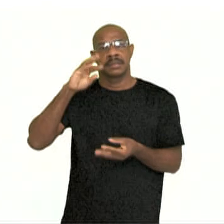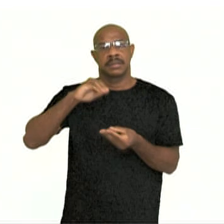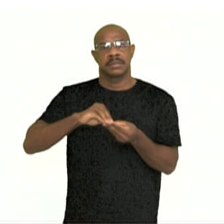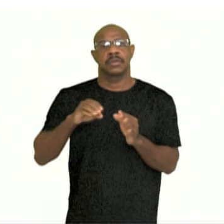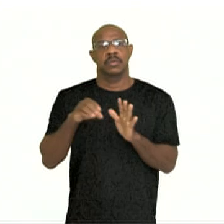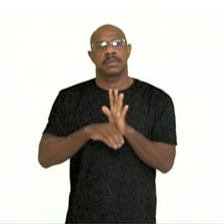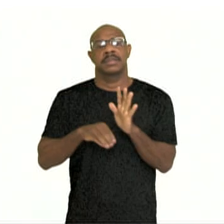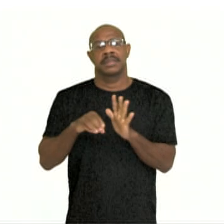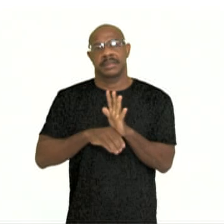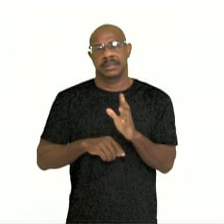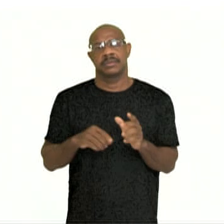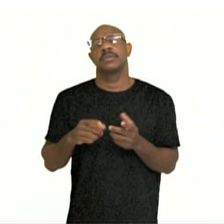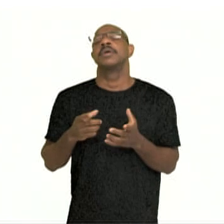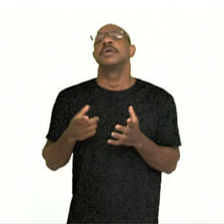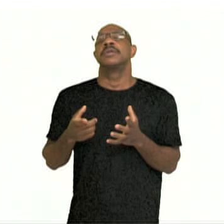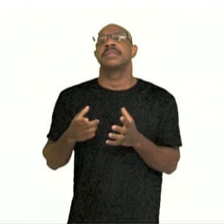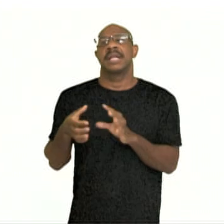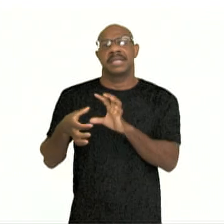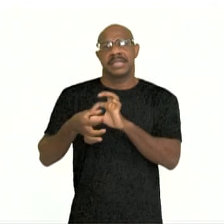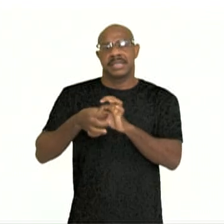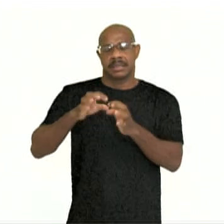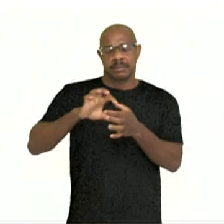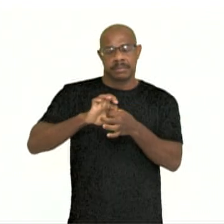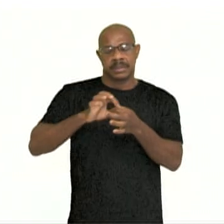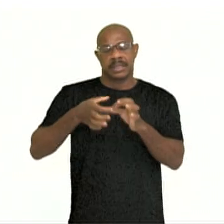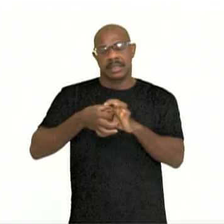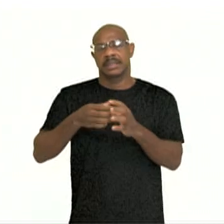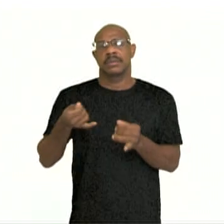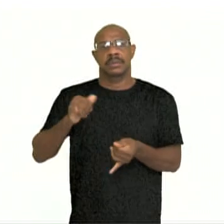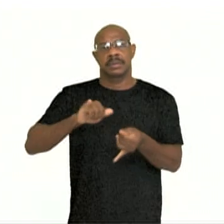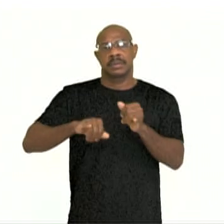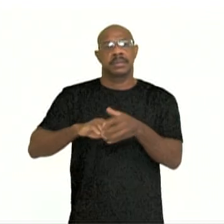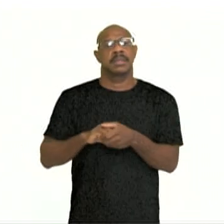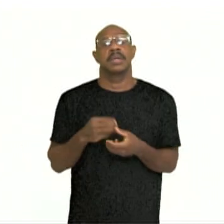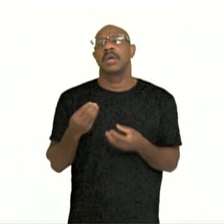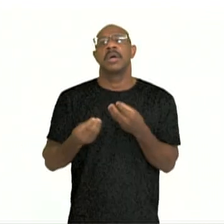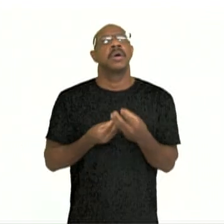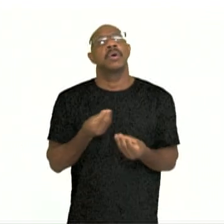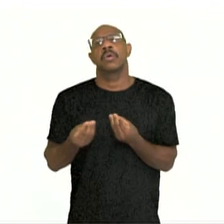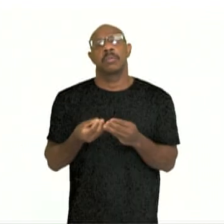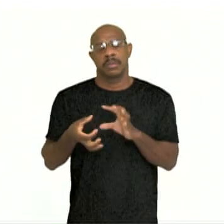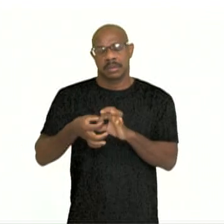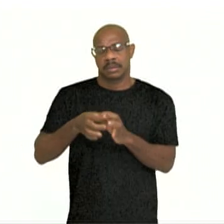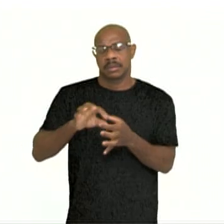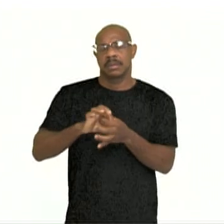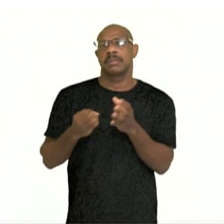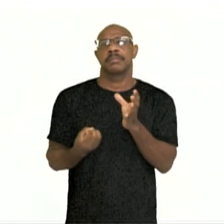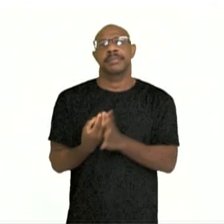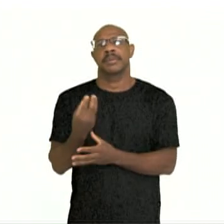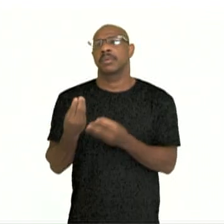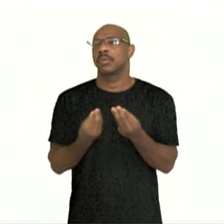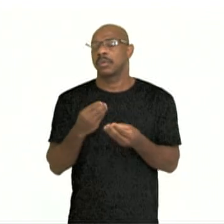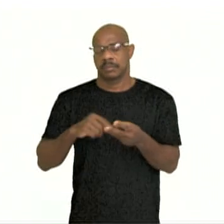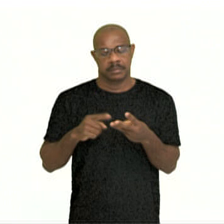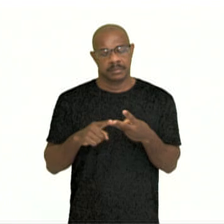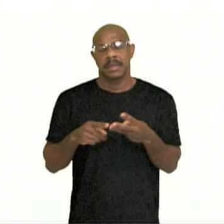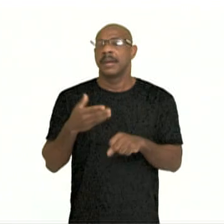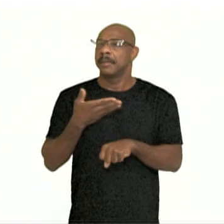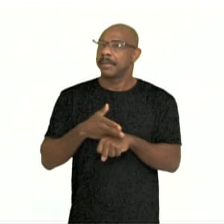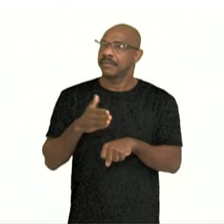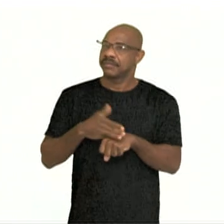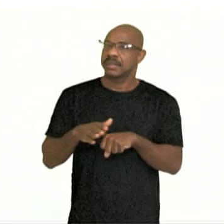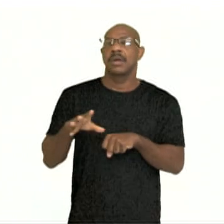sobre ligações químicas, entender o que é e como se efetiva a ligação química covalente, praticar